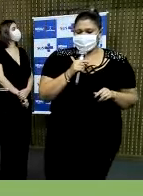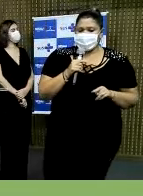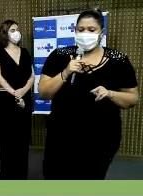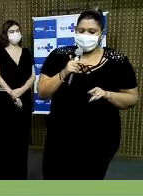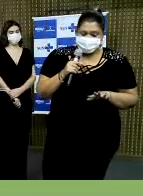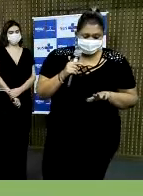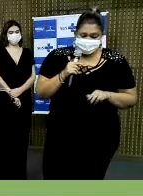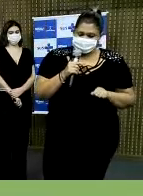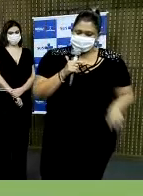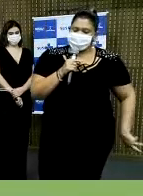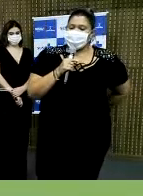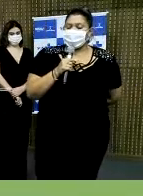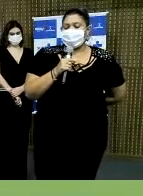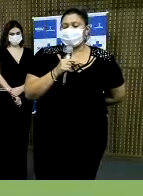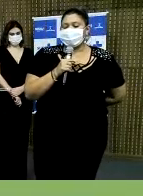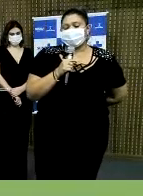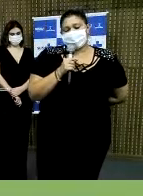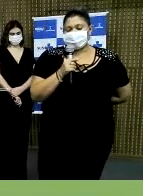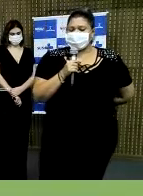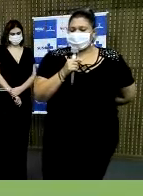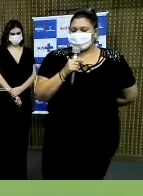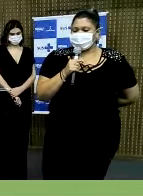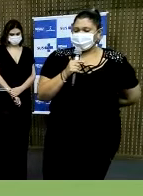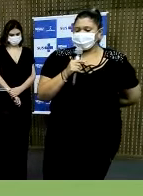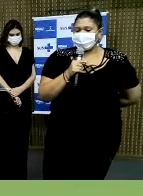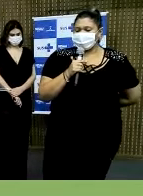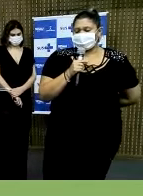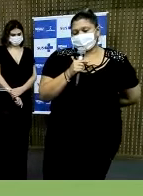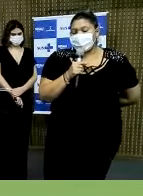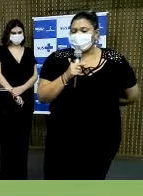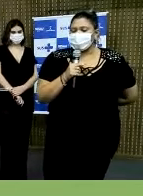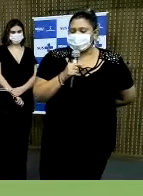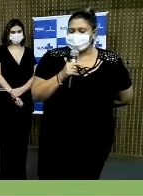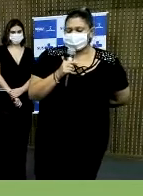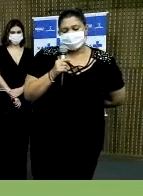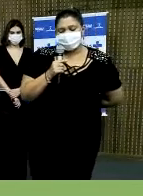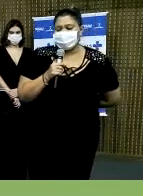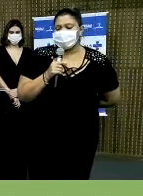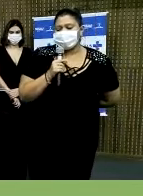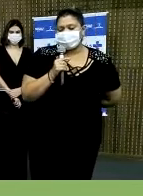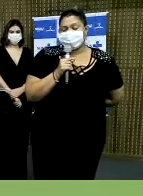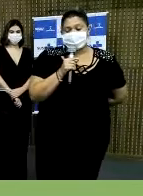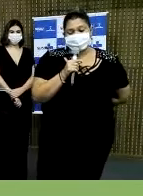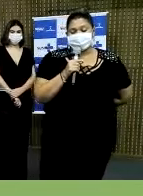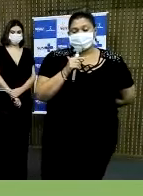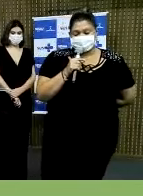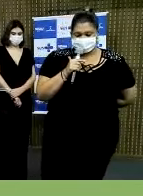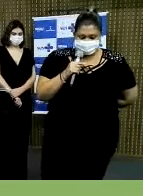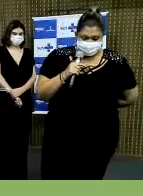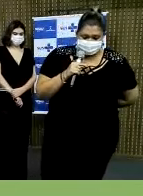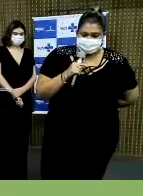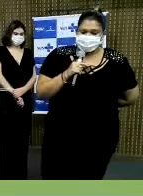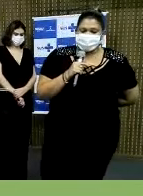odontologia. O odonto, pelas mudanças de protocolo, pela biossegurança, ele trabalhou muito com urgência e